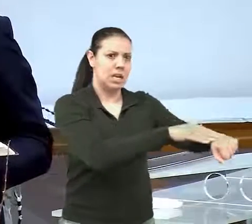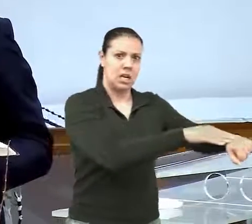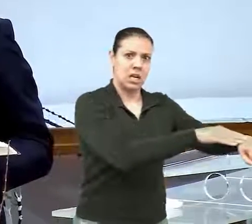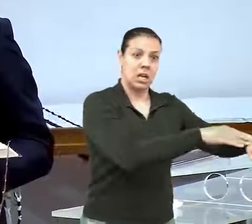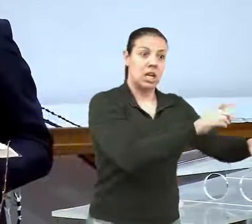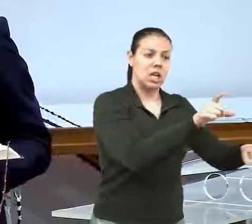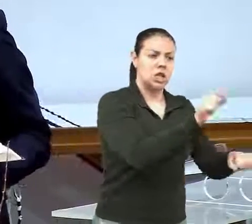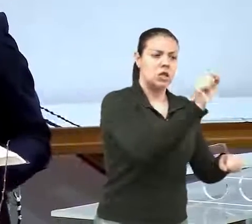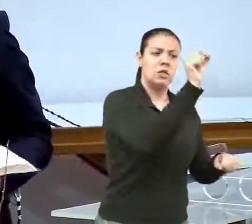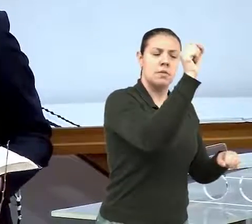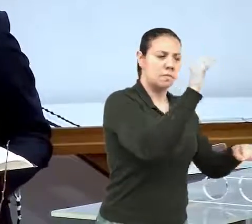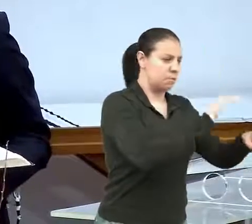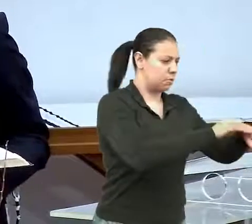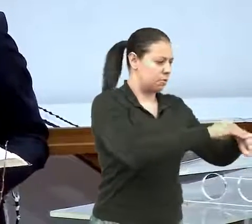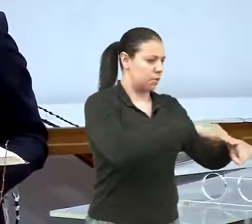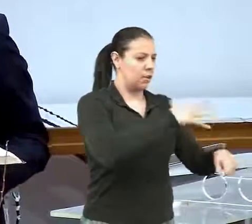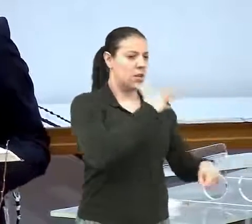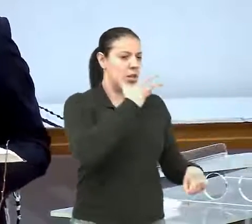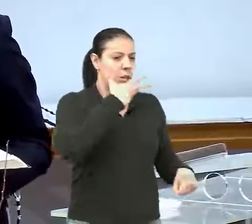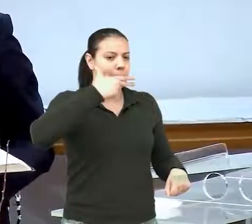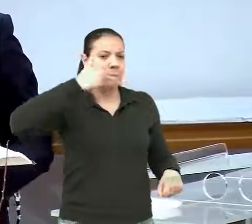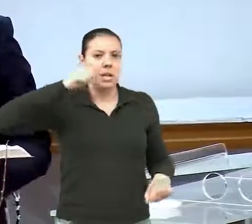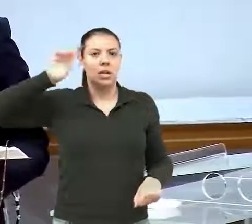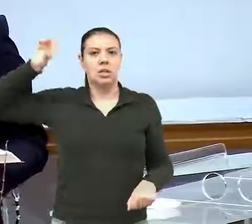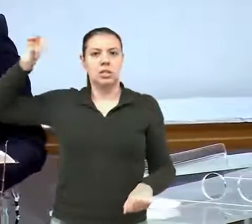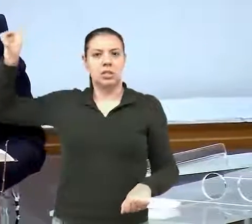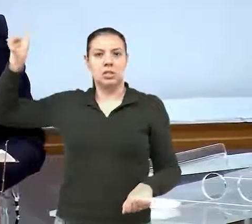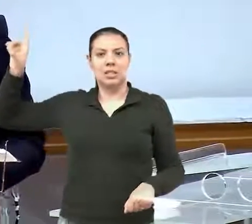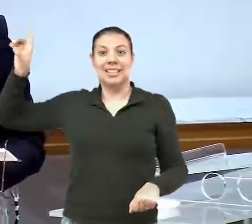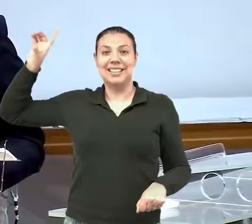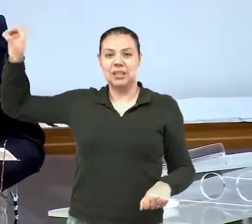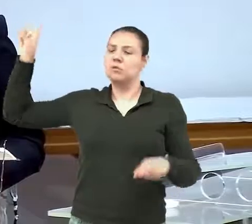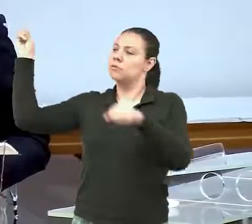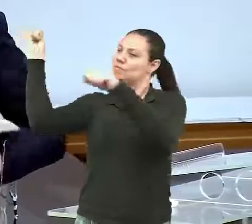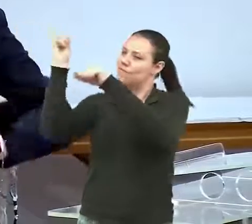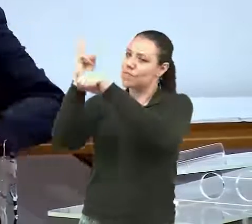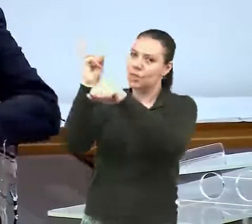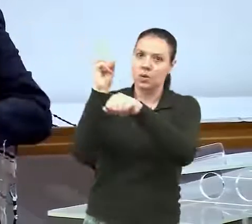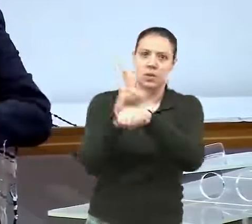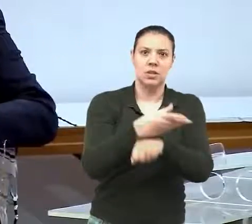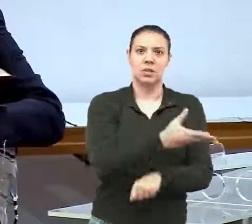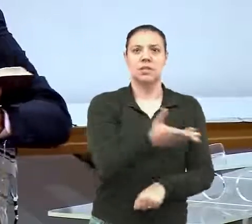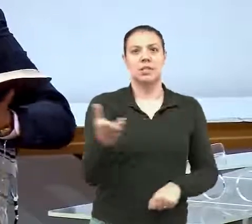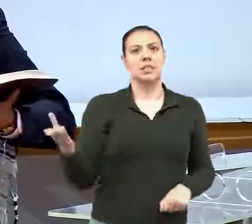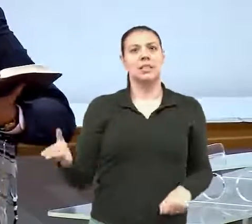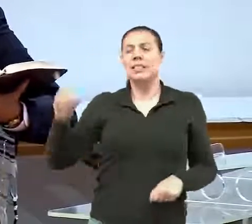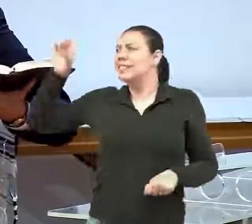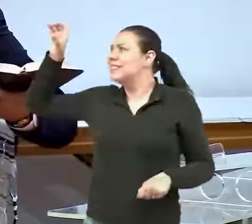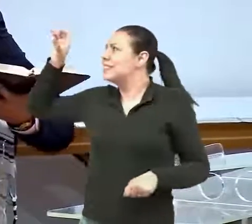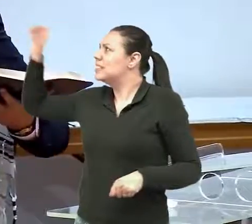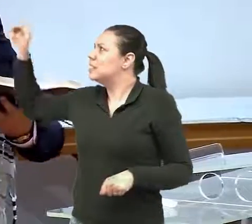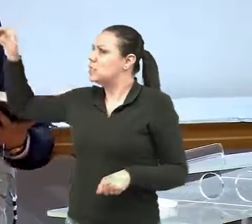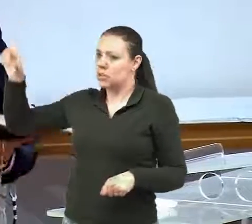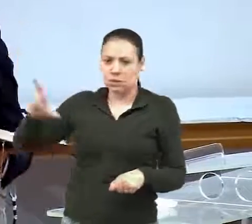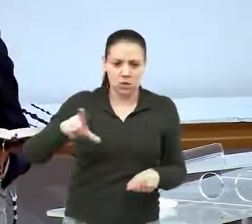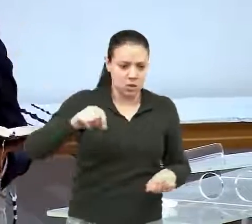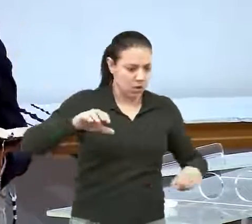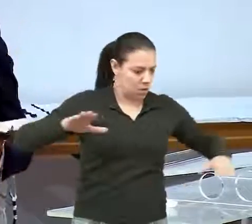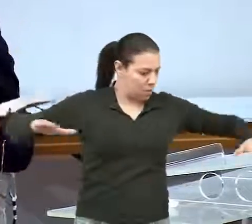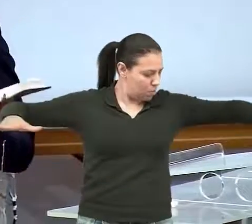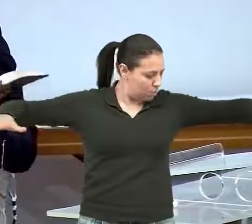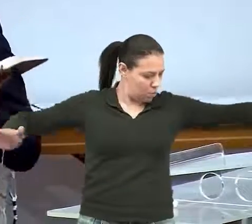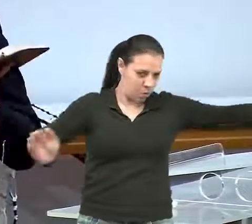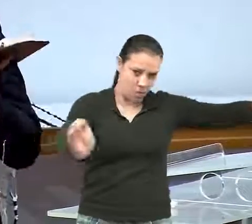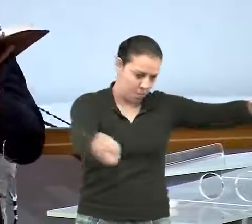na menina dos olhos de Deus. Deus tem zelo por você. Deus coloca você debaixo das suas